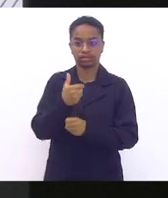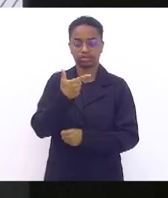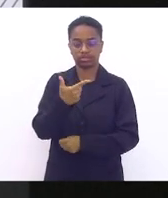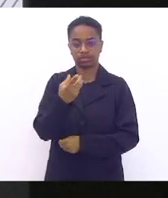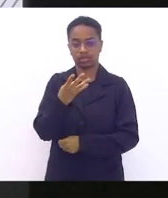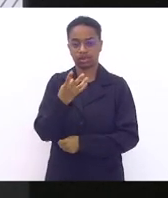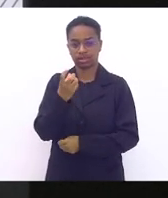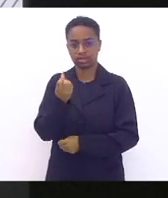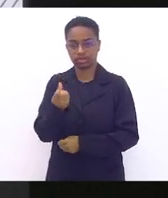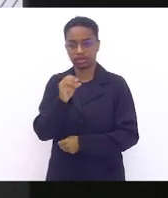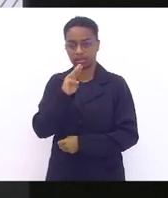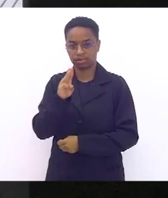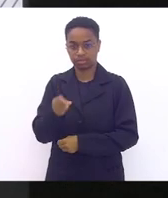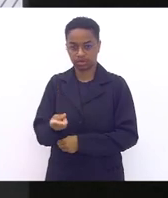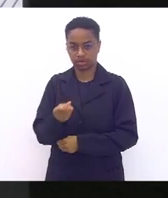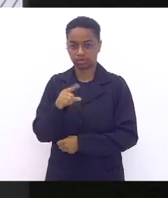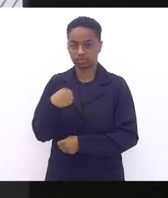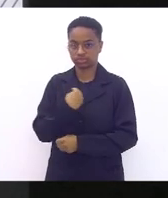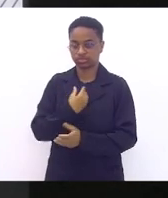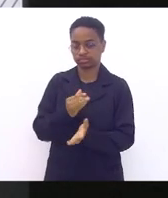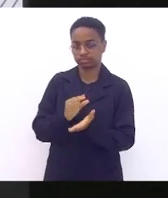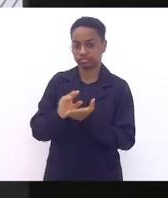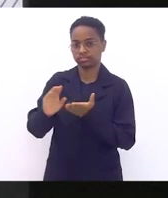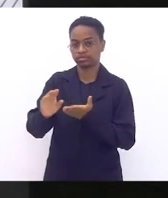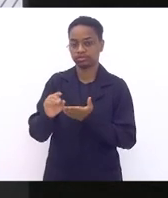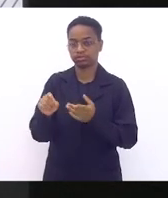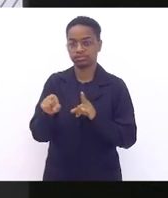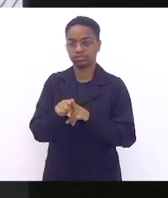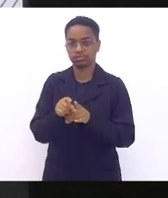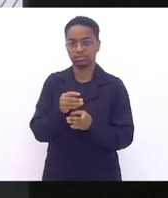milhões que foi desenhado, que se